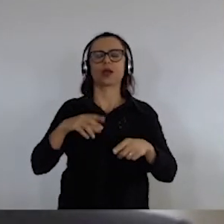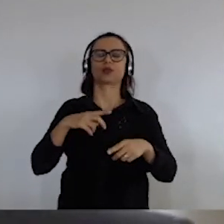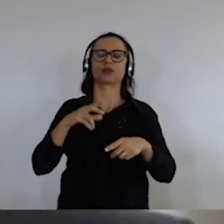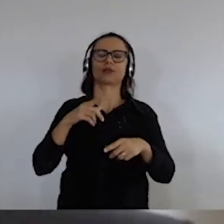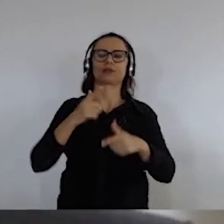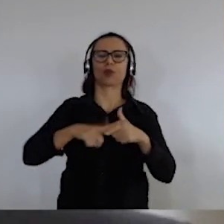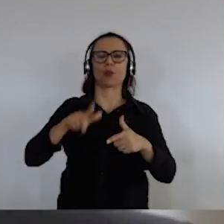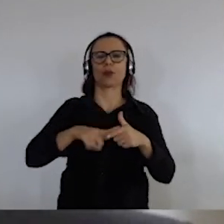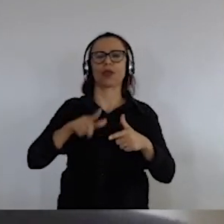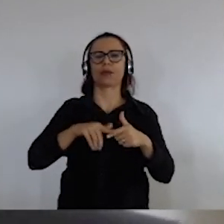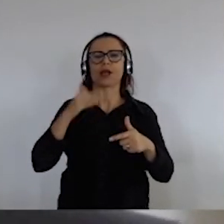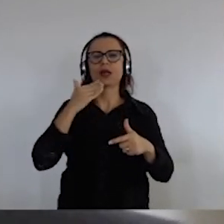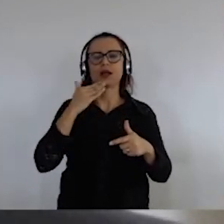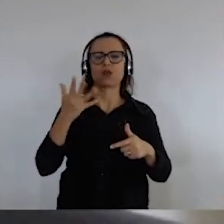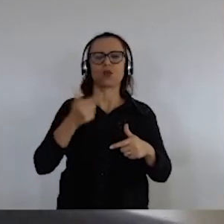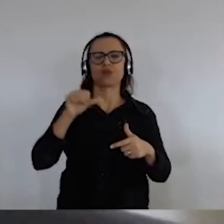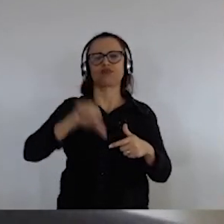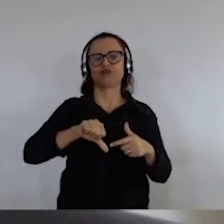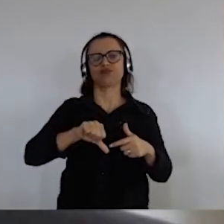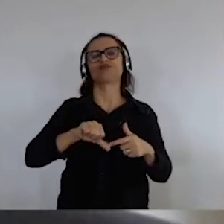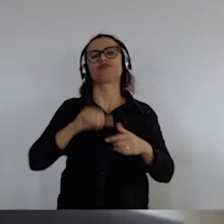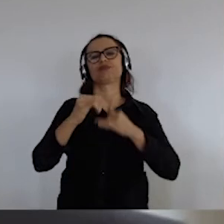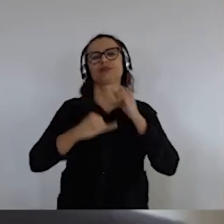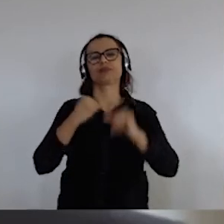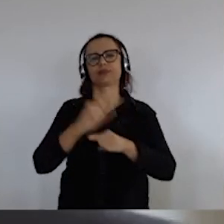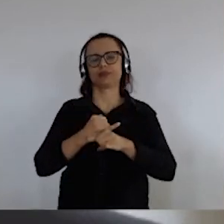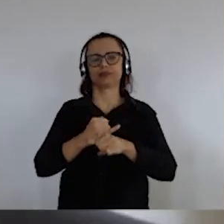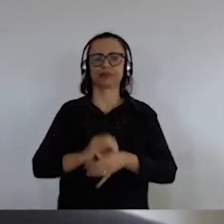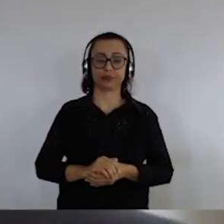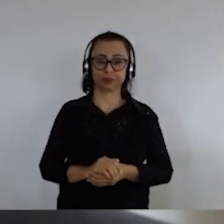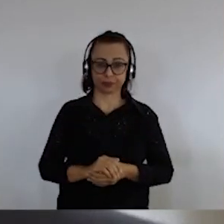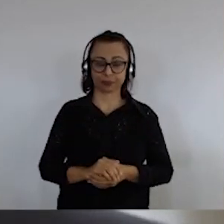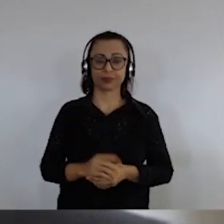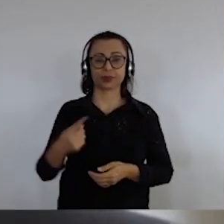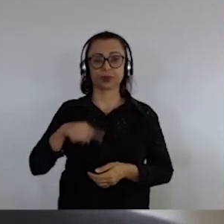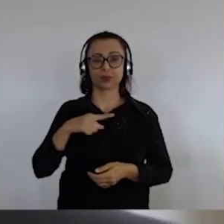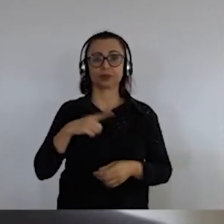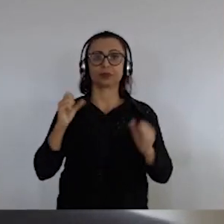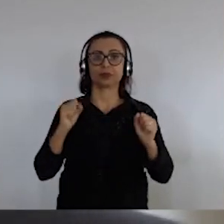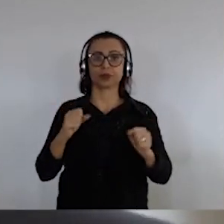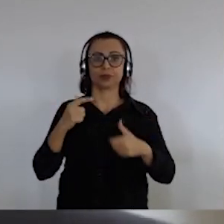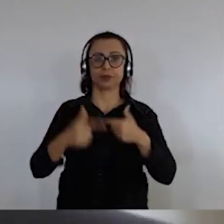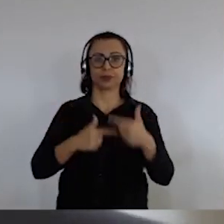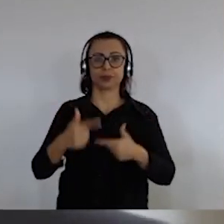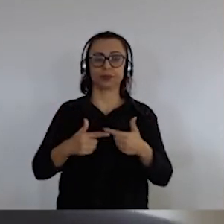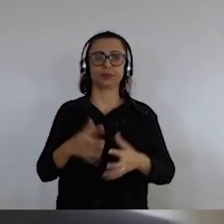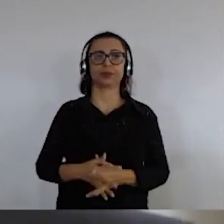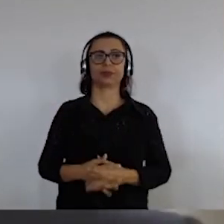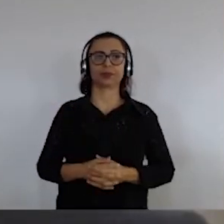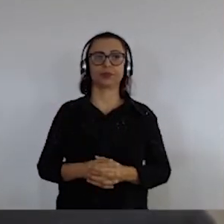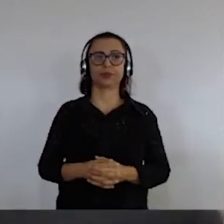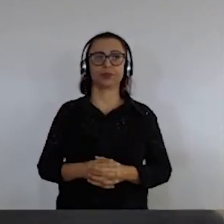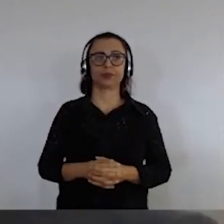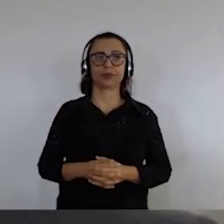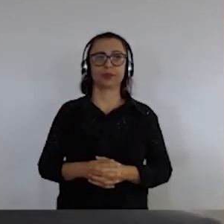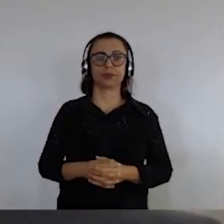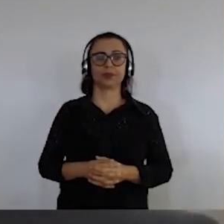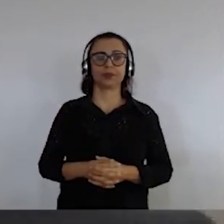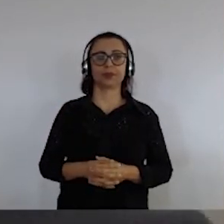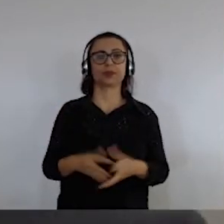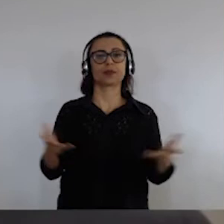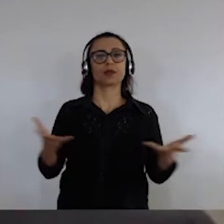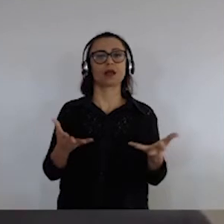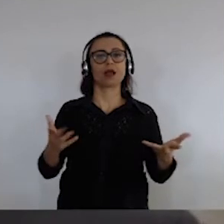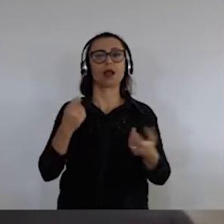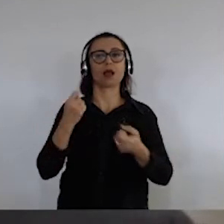qualidade do sistema de internet para que pudéssemos trabalhar. Algumas situações também se